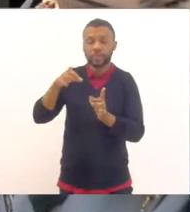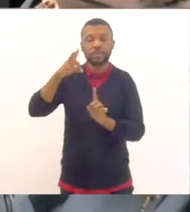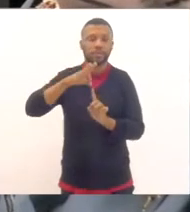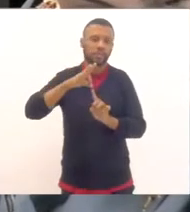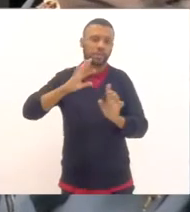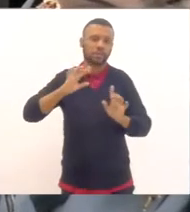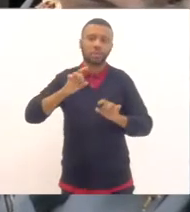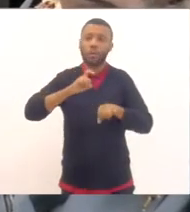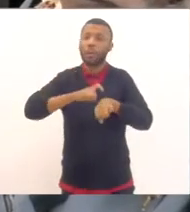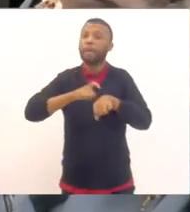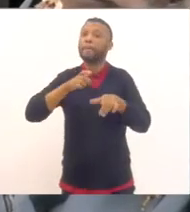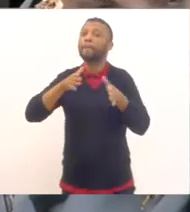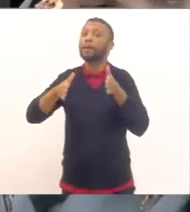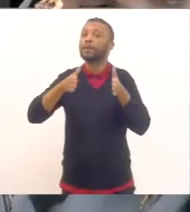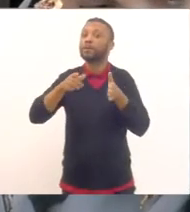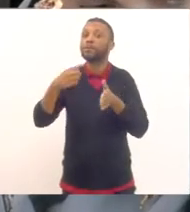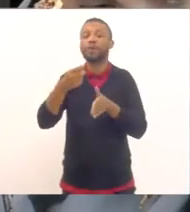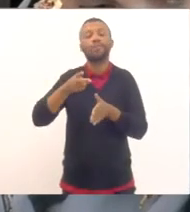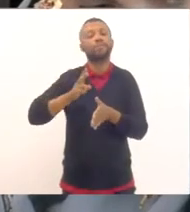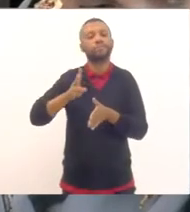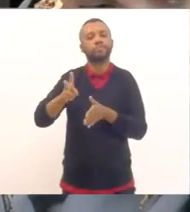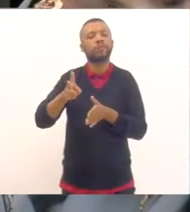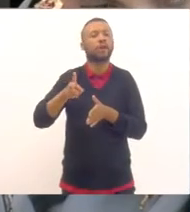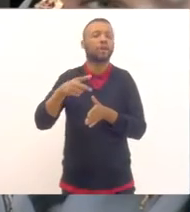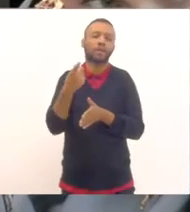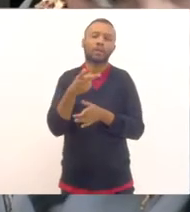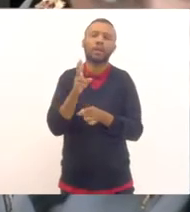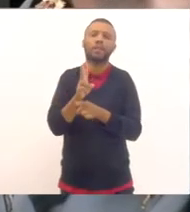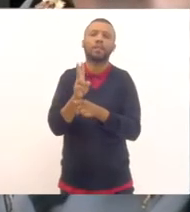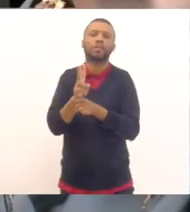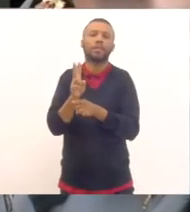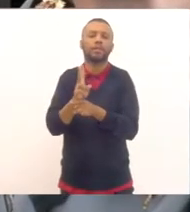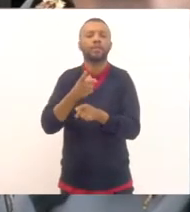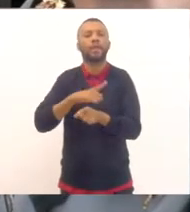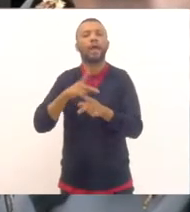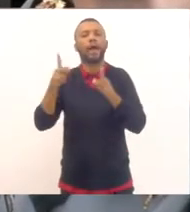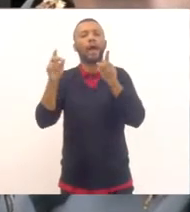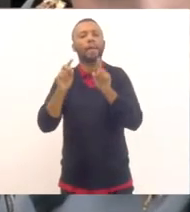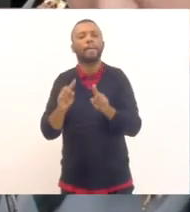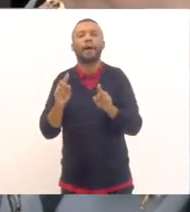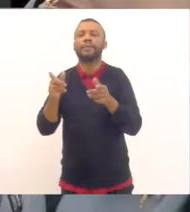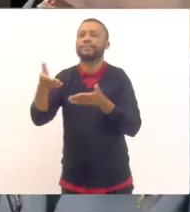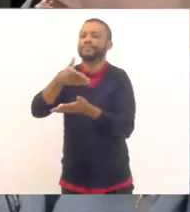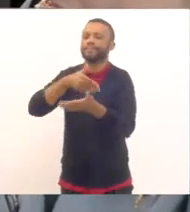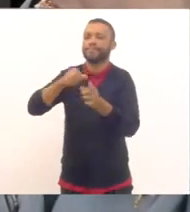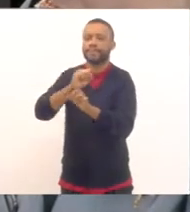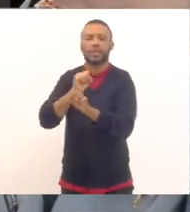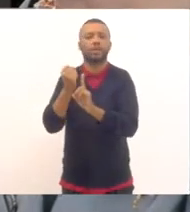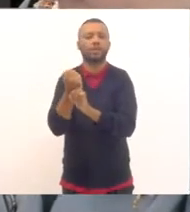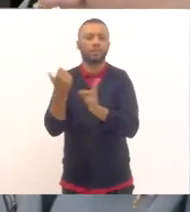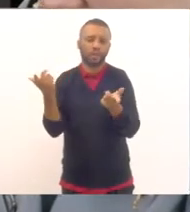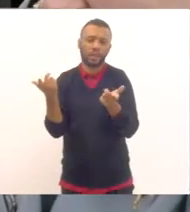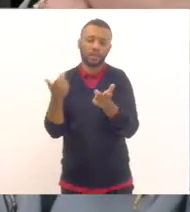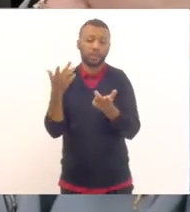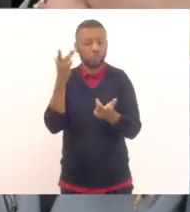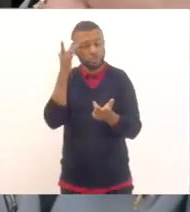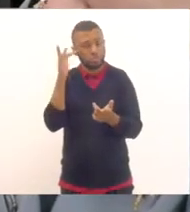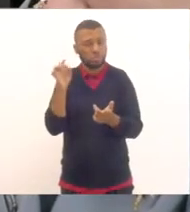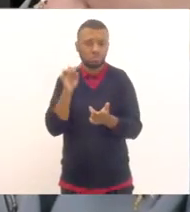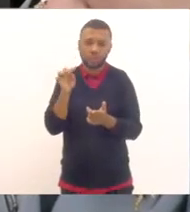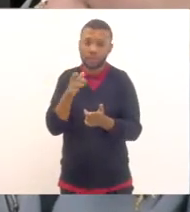período que a gente permanecer na comunidade e manter a segurança EA paz social Então as não sei se conseguir